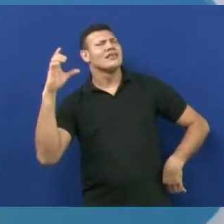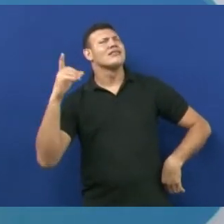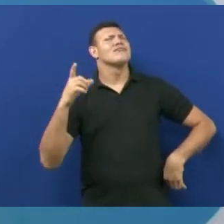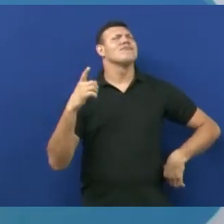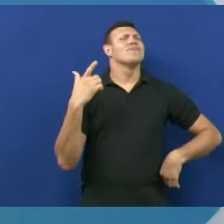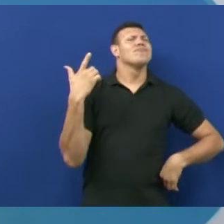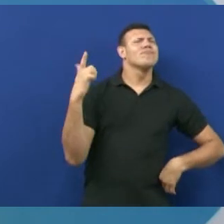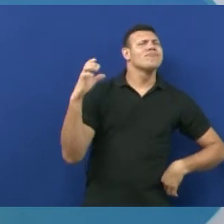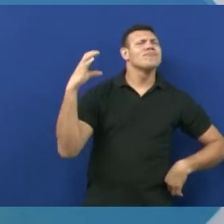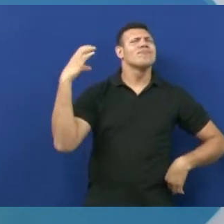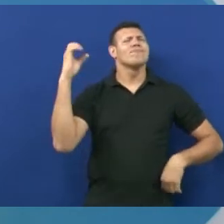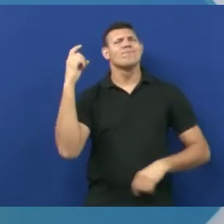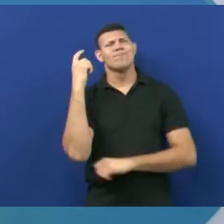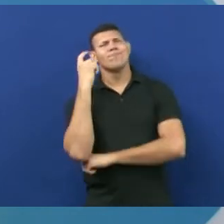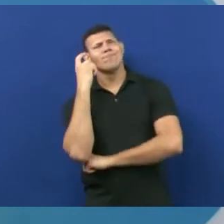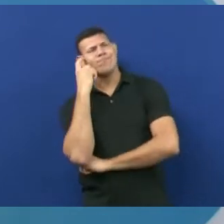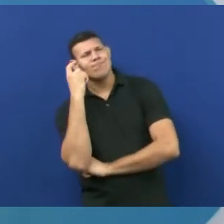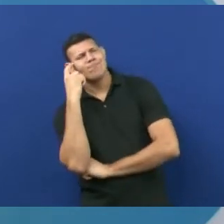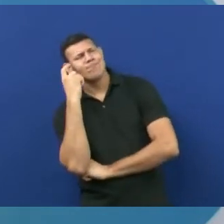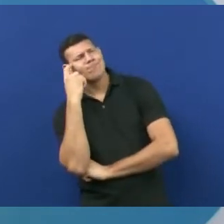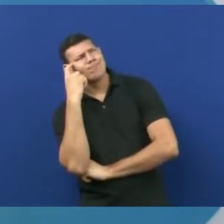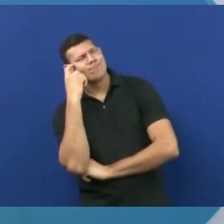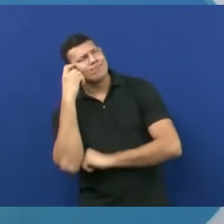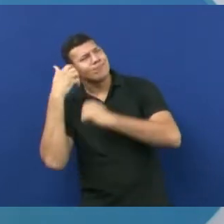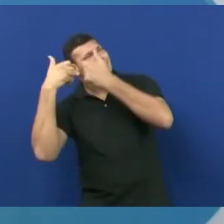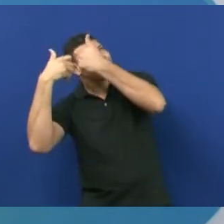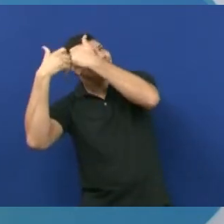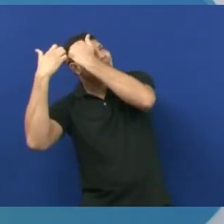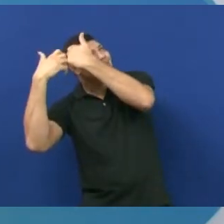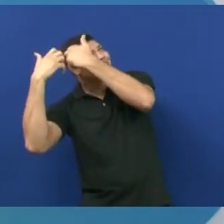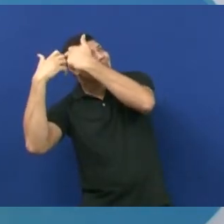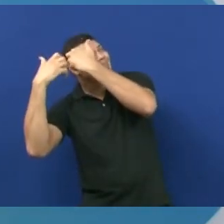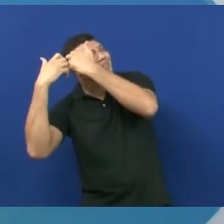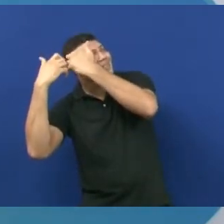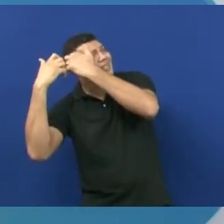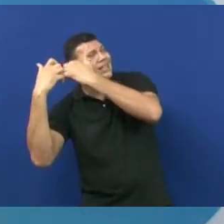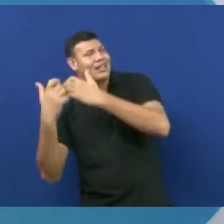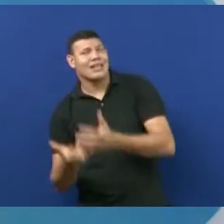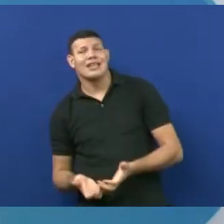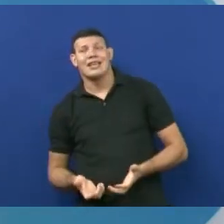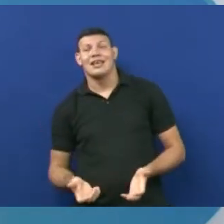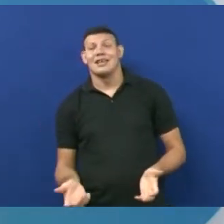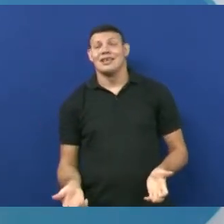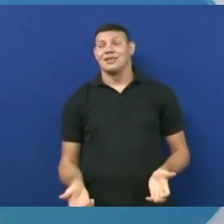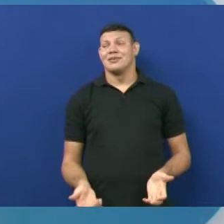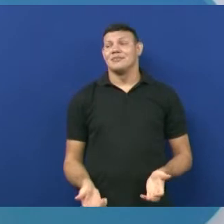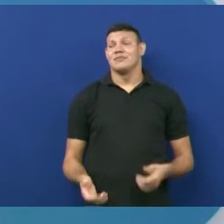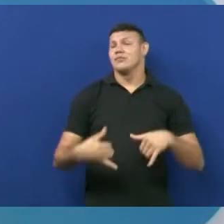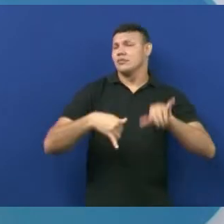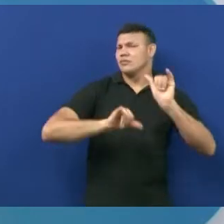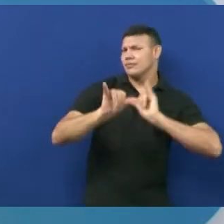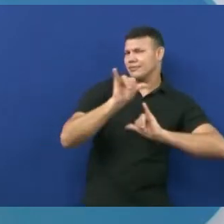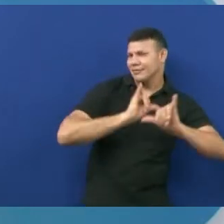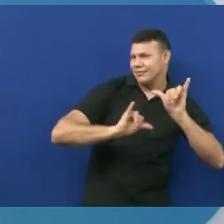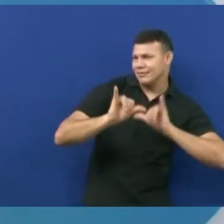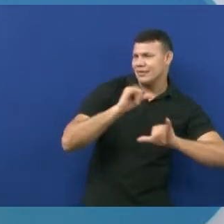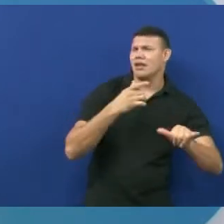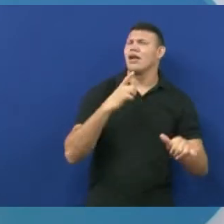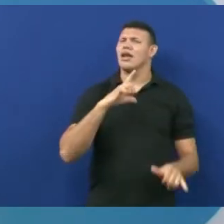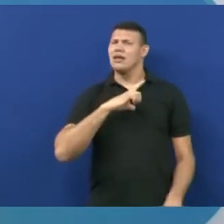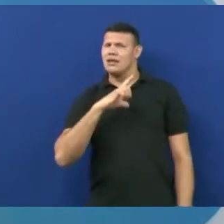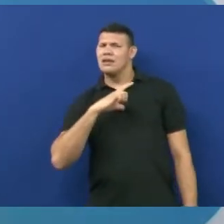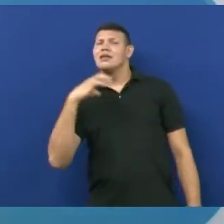inorgânica? Vamos parar aqui para pensar um pouco. Eu disse que que as substâncias orgânicas, elas